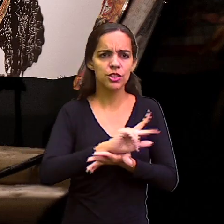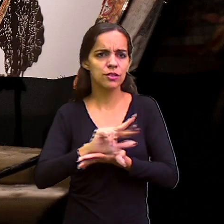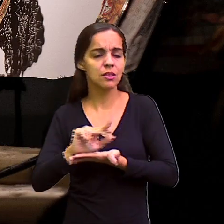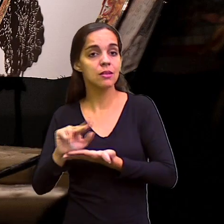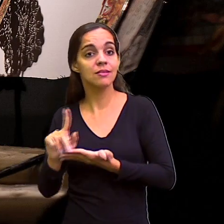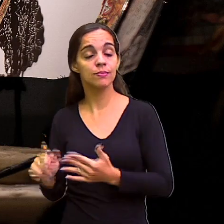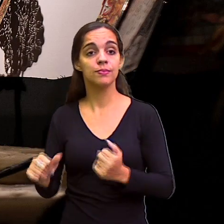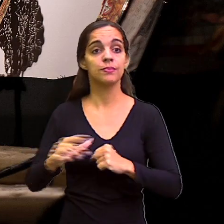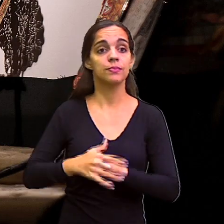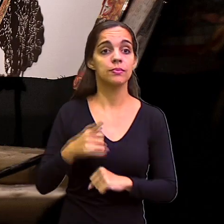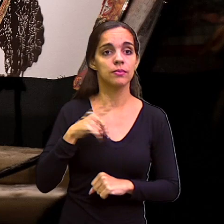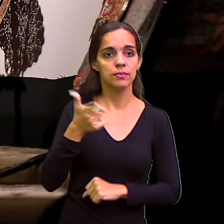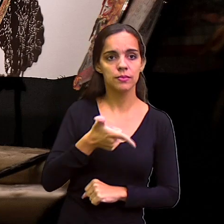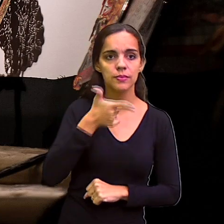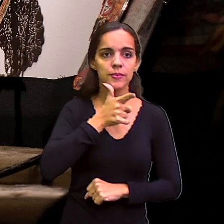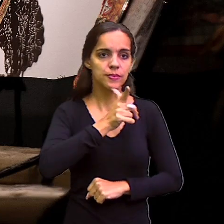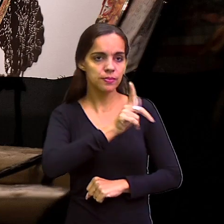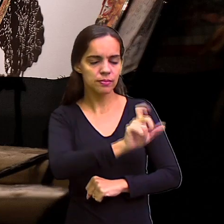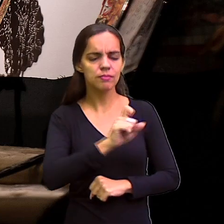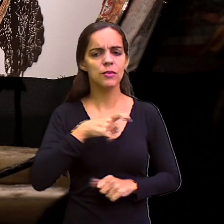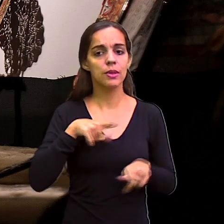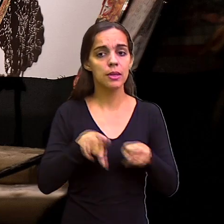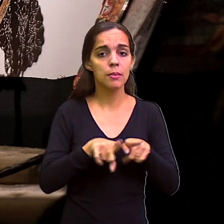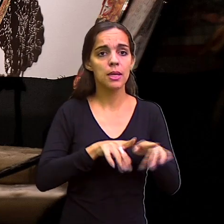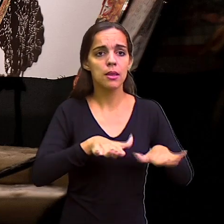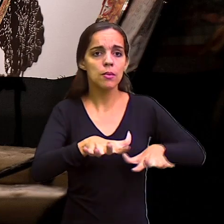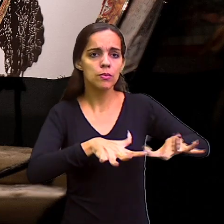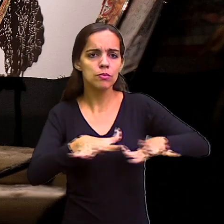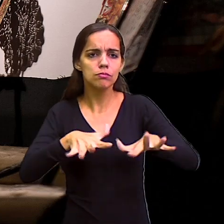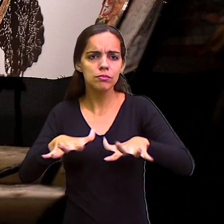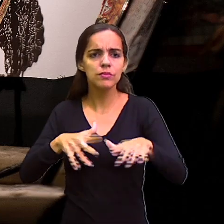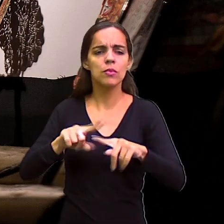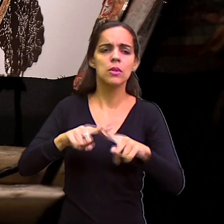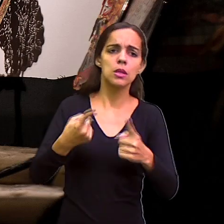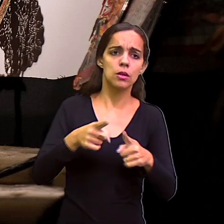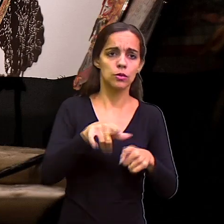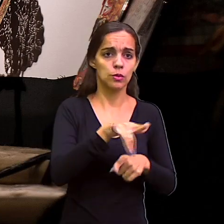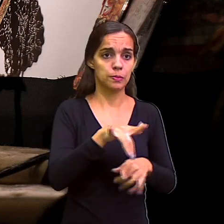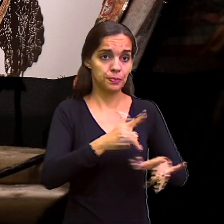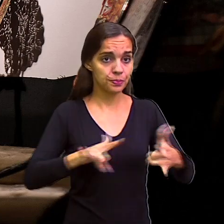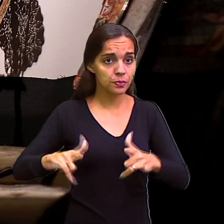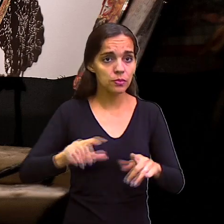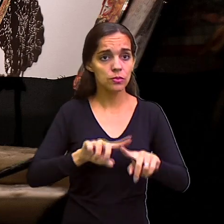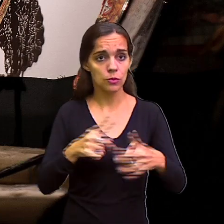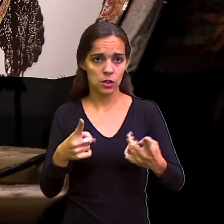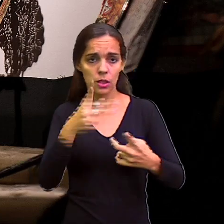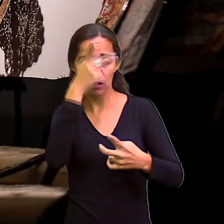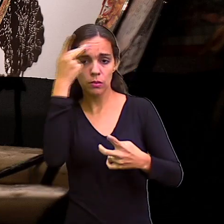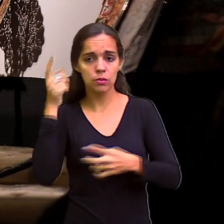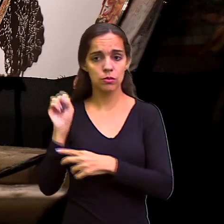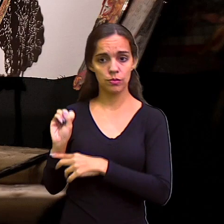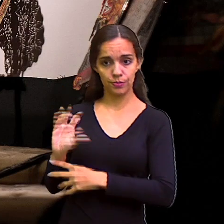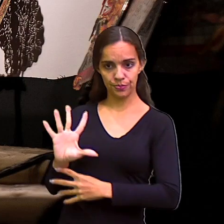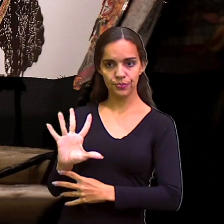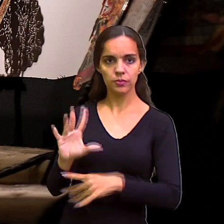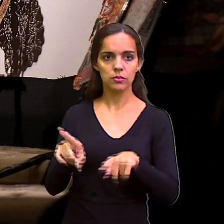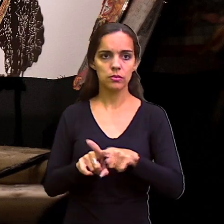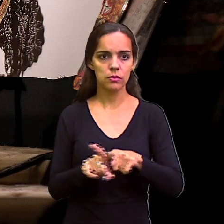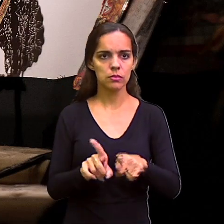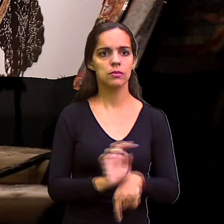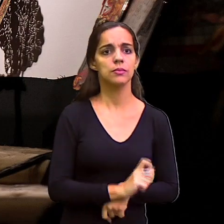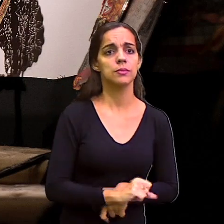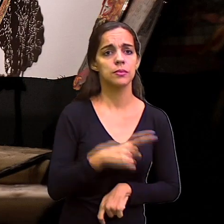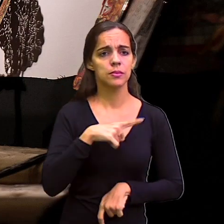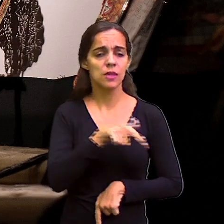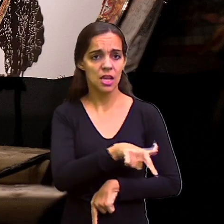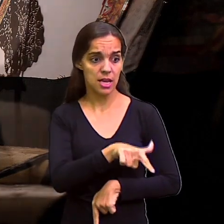ser alcançados através da movimentação tanto dos bonecos quanto da fonte de luz. No